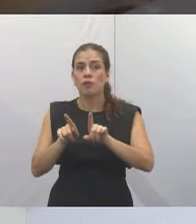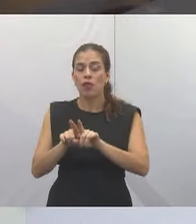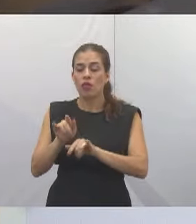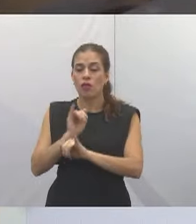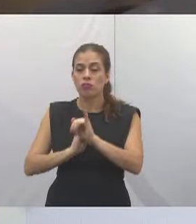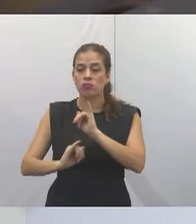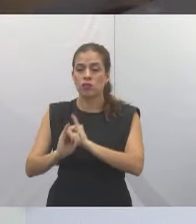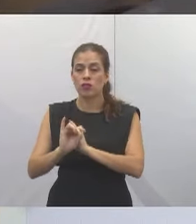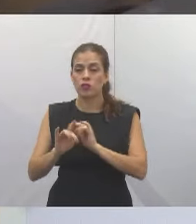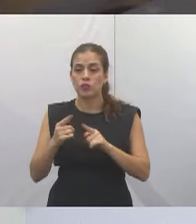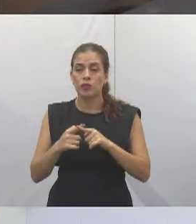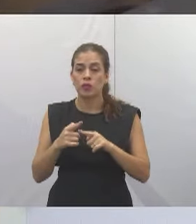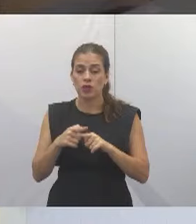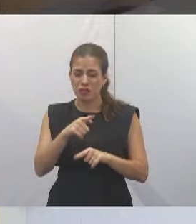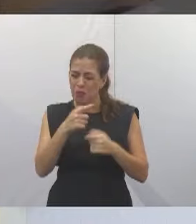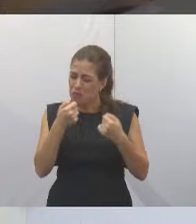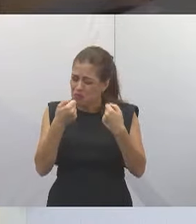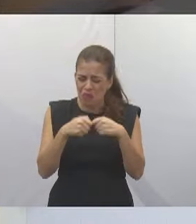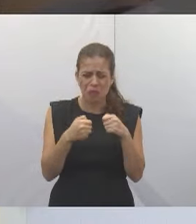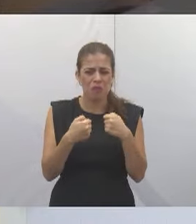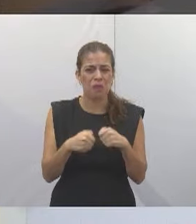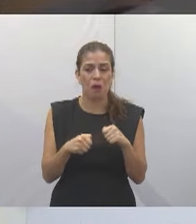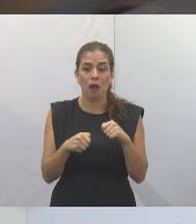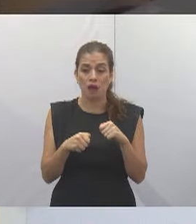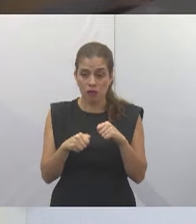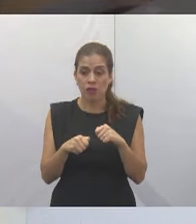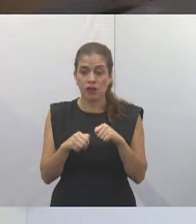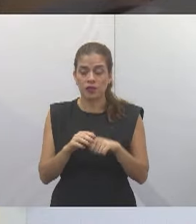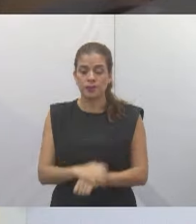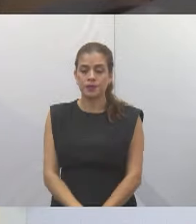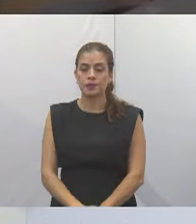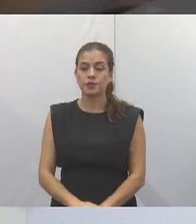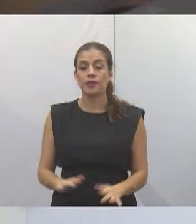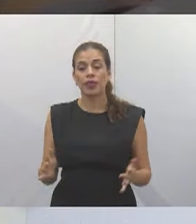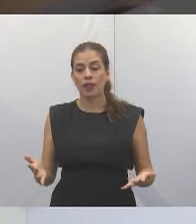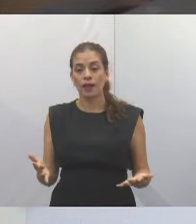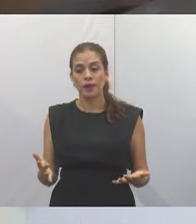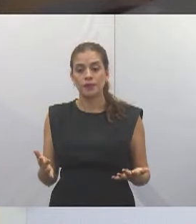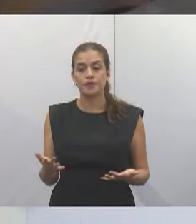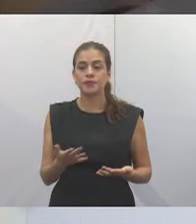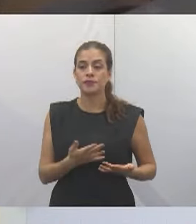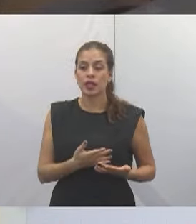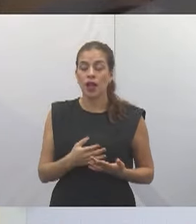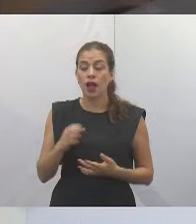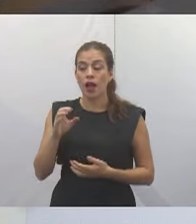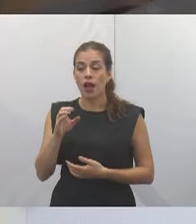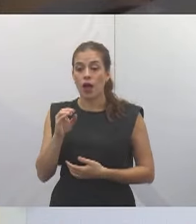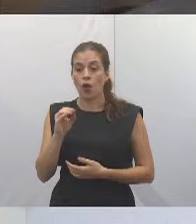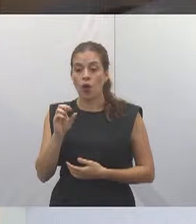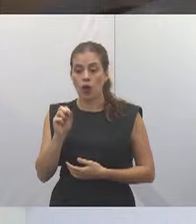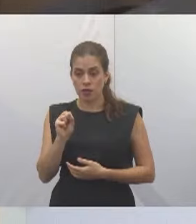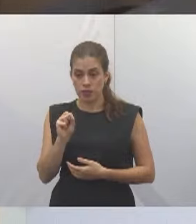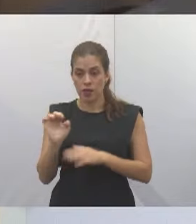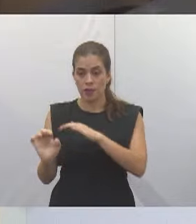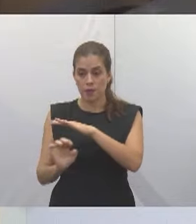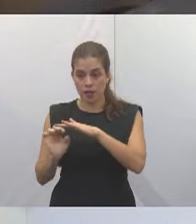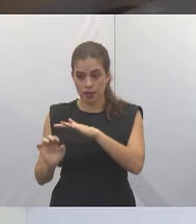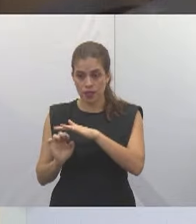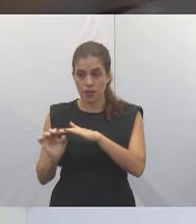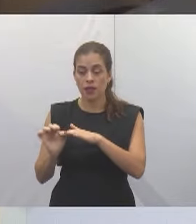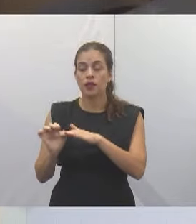parte elétrica está necessitadíssima de mexer. Então, está com a OS liberando isso, a gente já vai